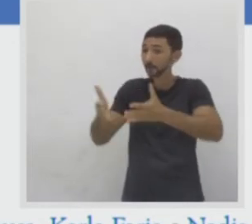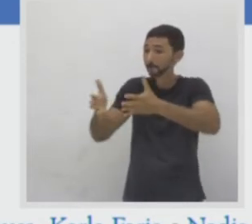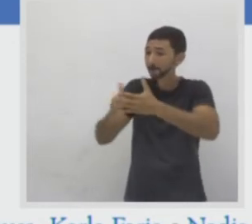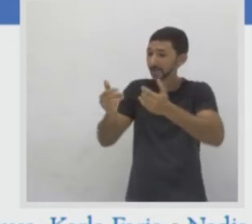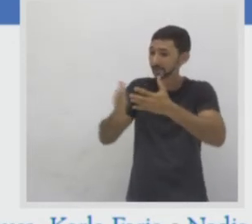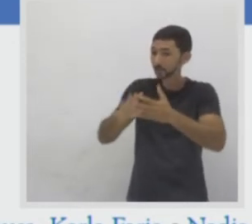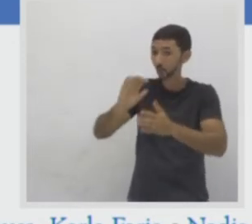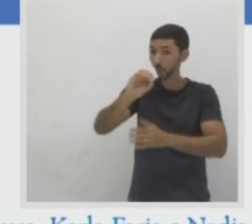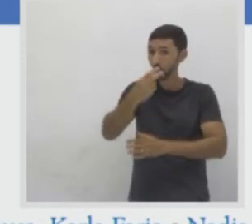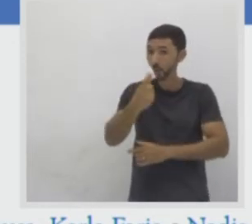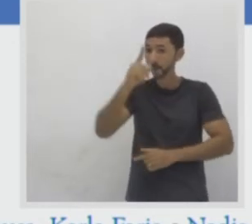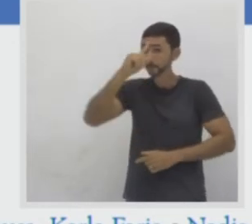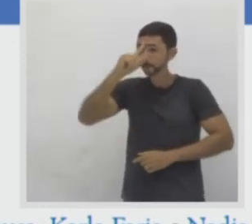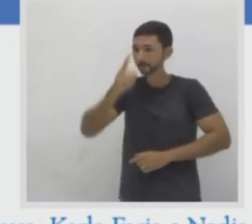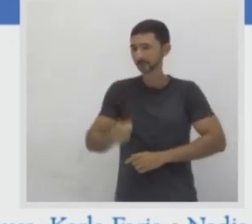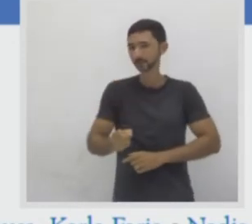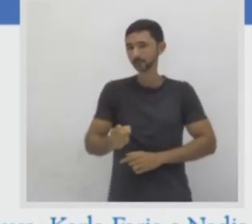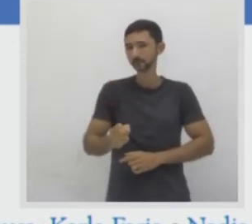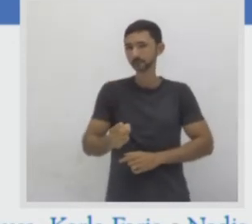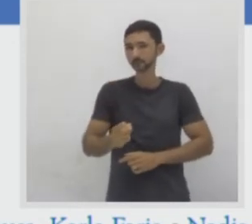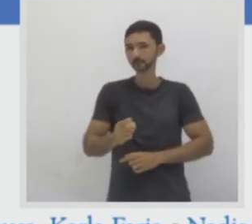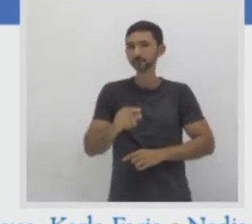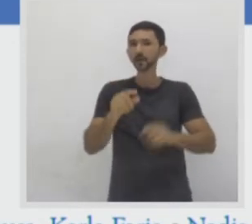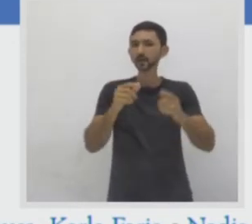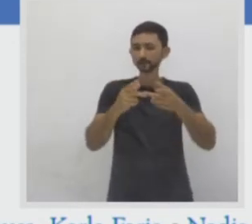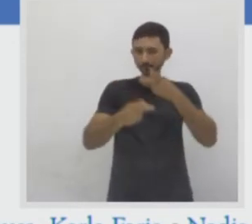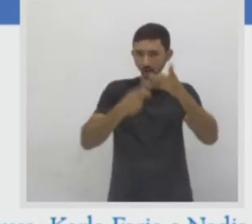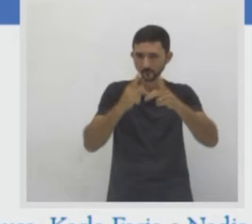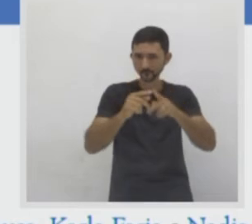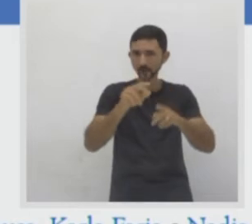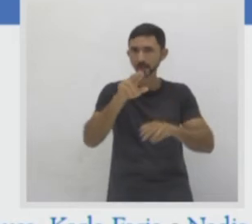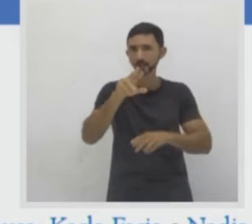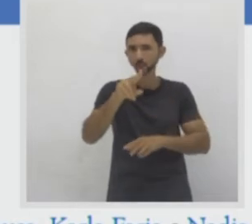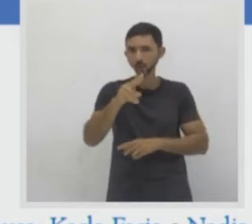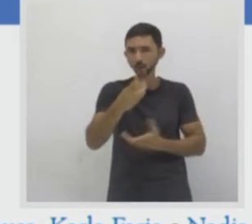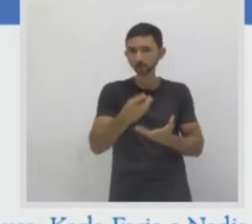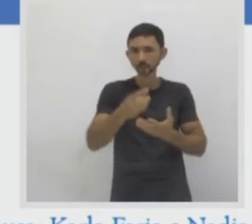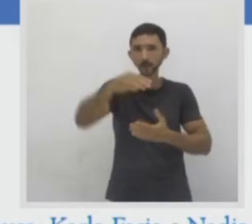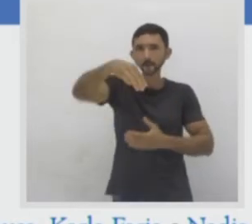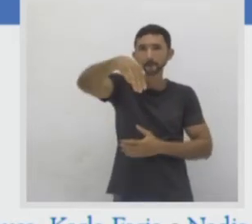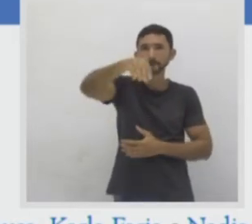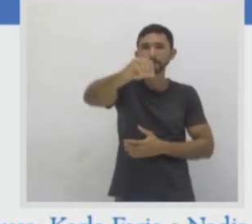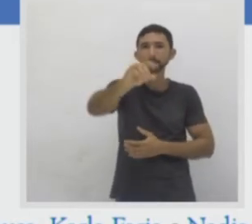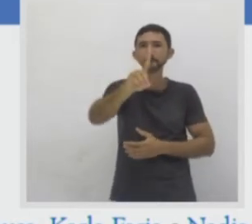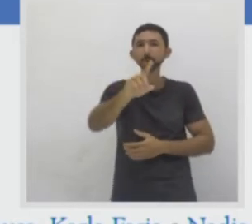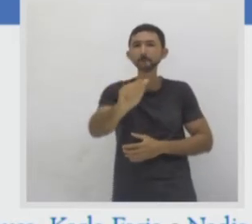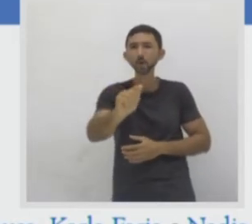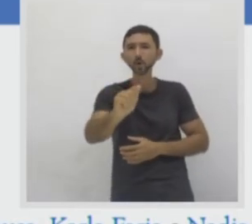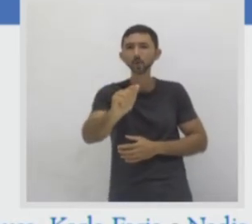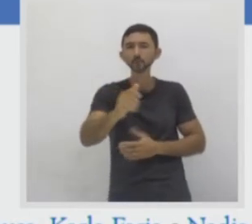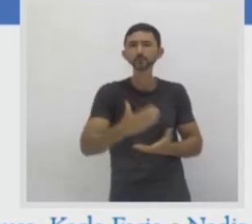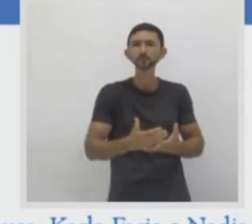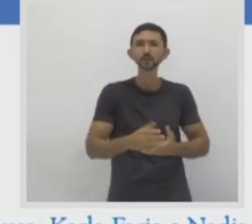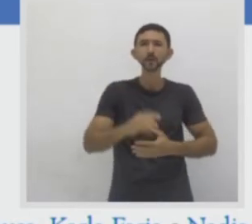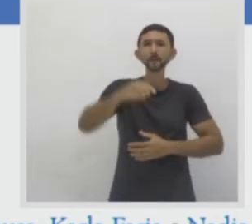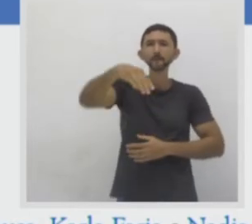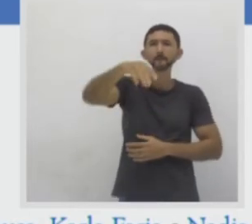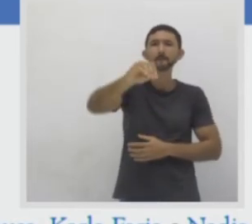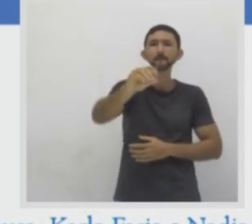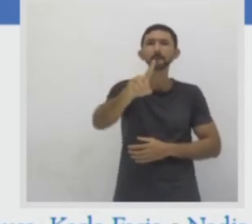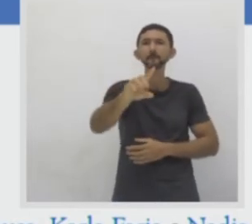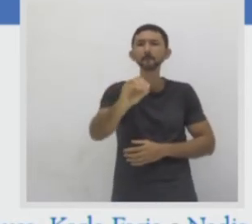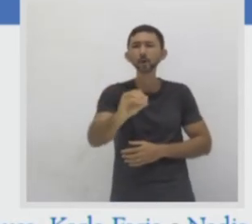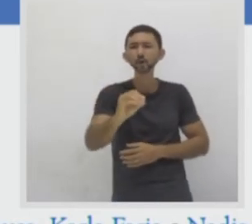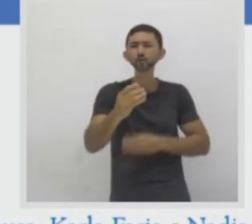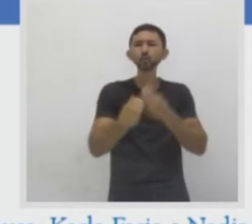alguém, eu falo dessa forma. Isso se chama modo, o modo como eu falo, né? O modo como eu utilizo o